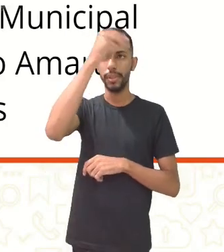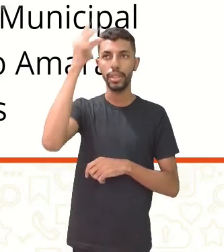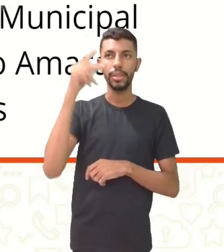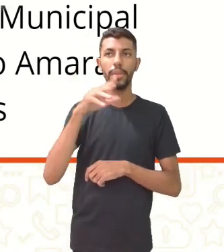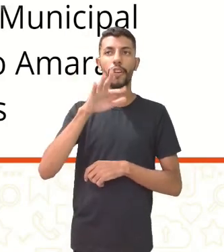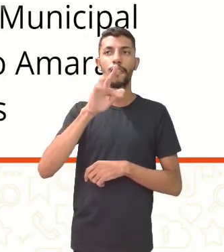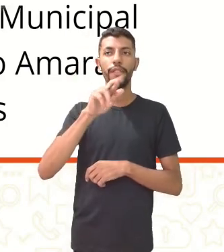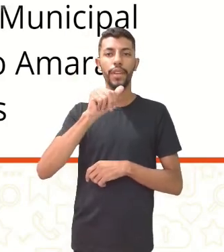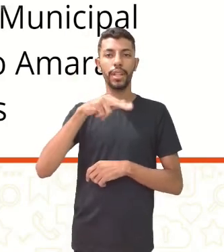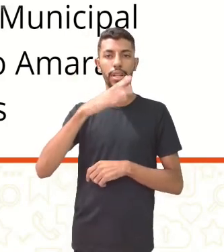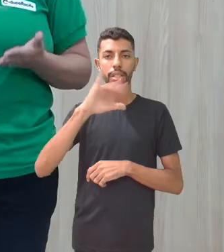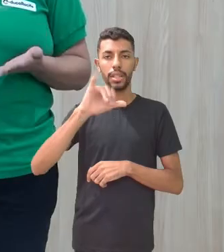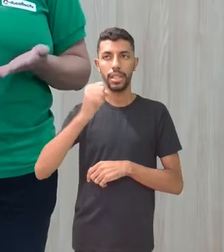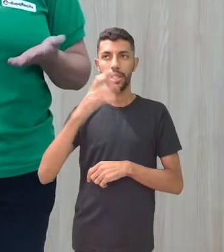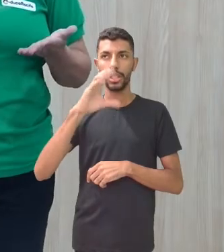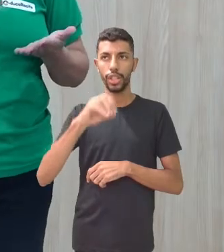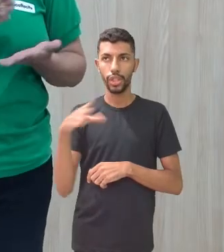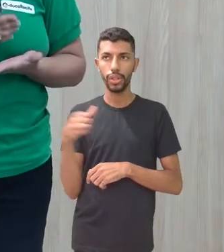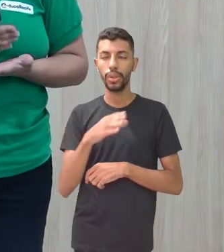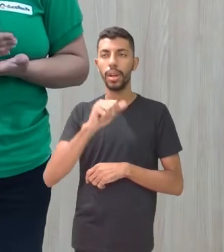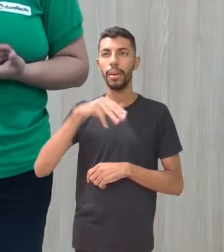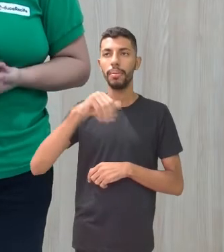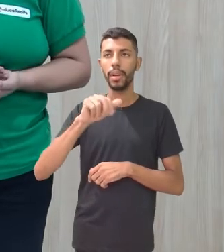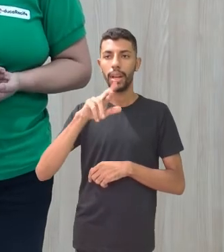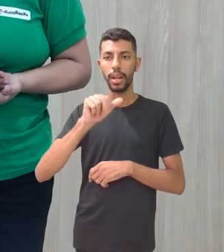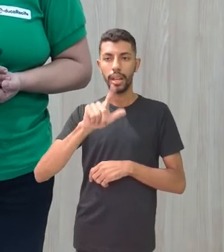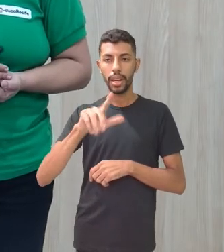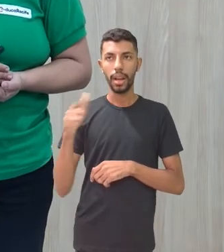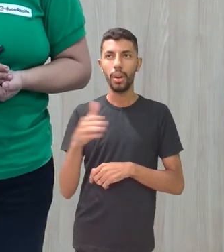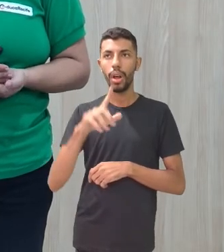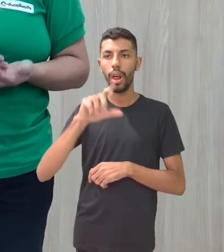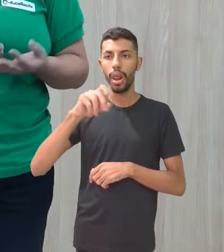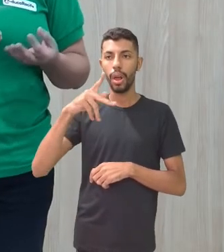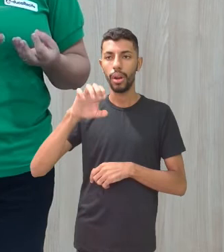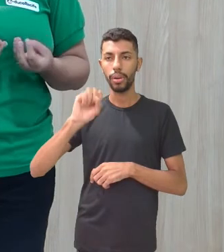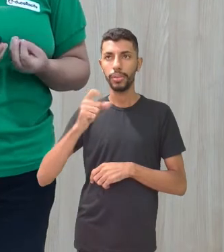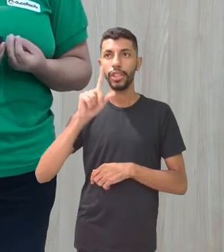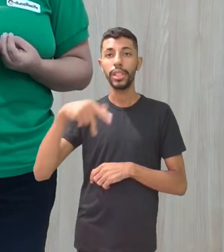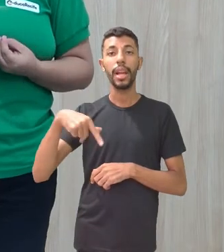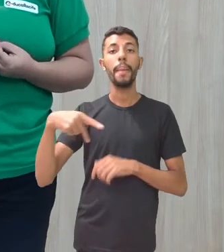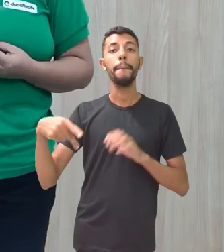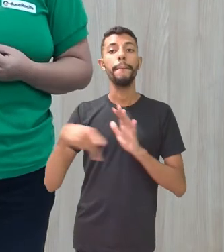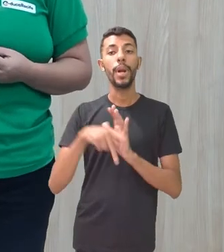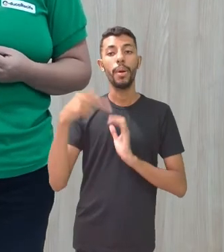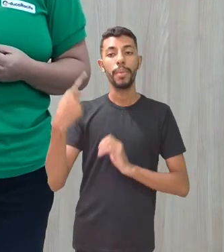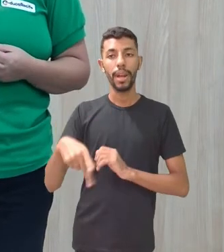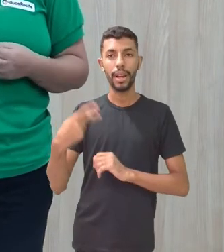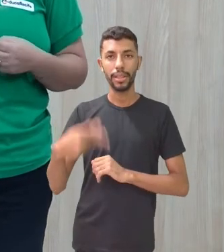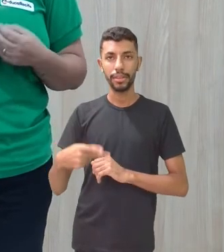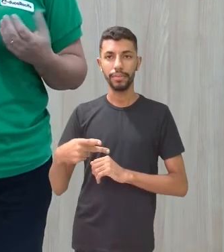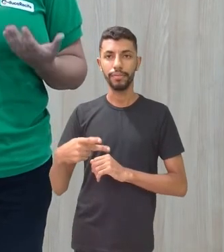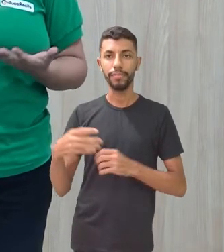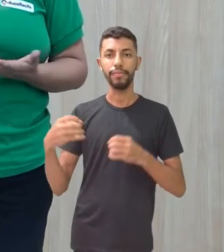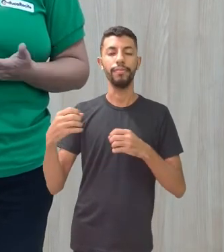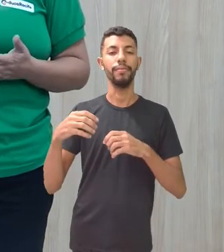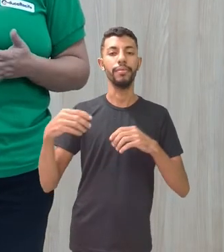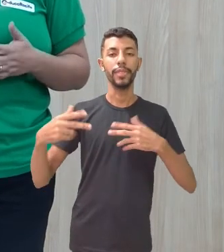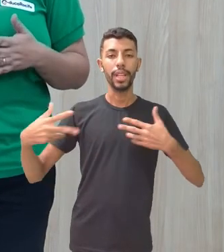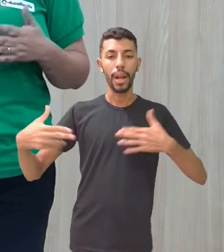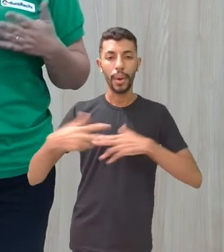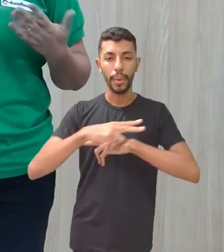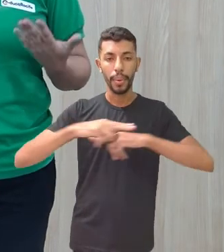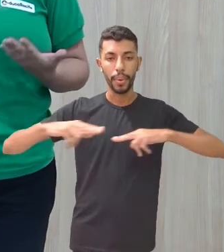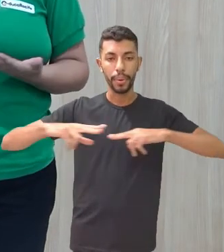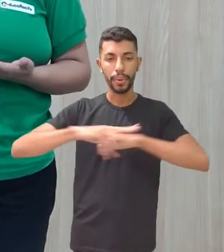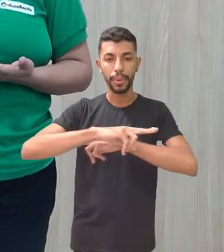Amaral Lopes, que fica aqui na Agamenon Magalhães. Ela vai estar aqui com a gente para dar um depoimento de